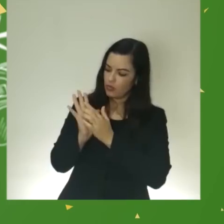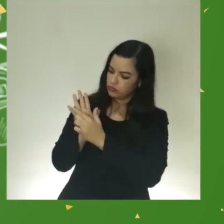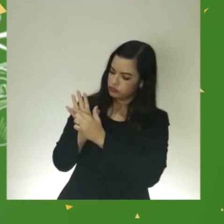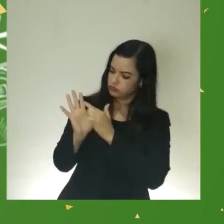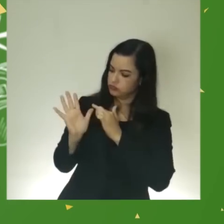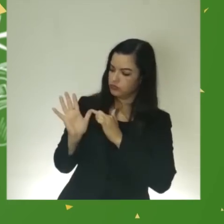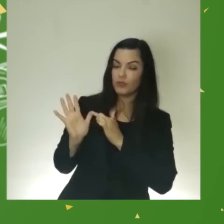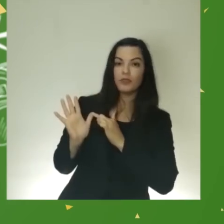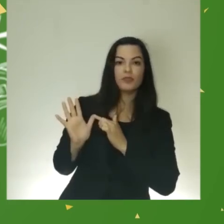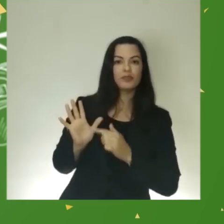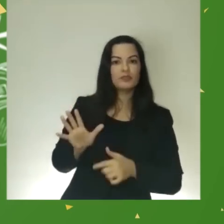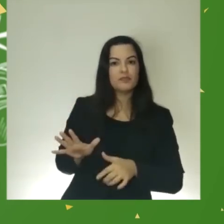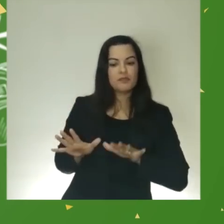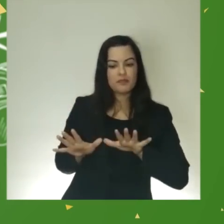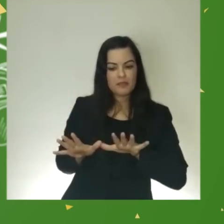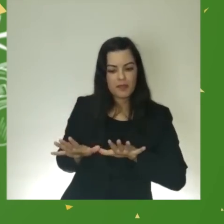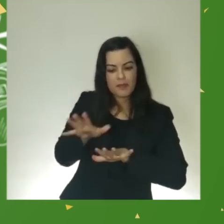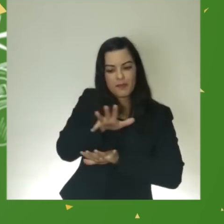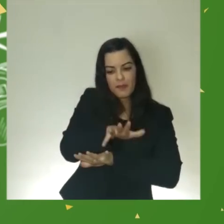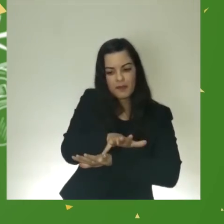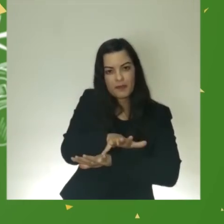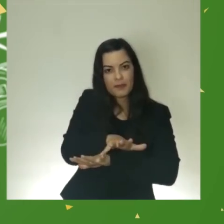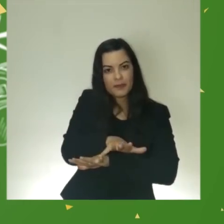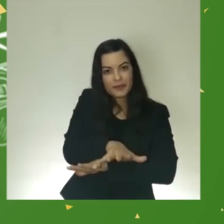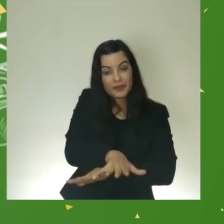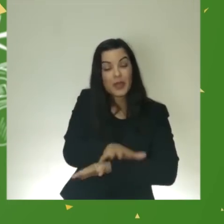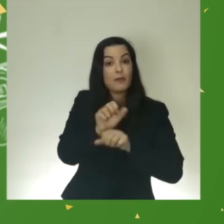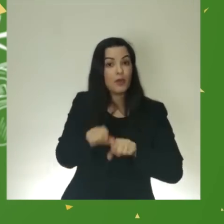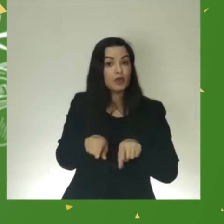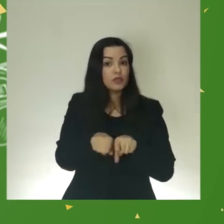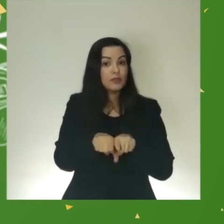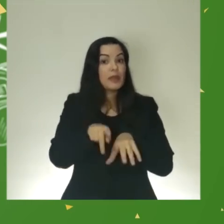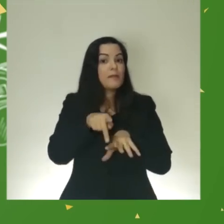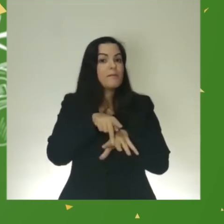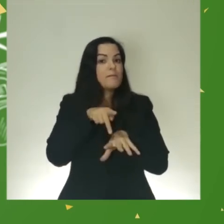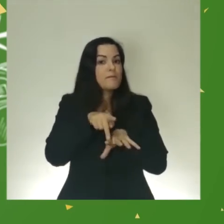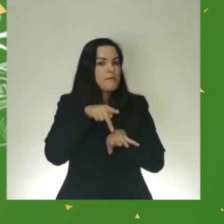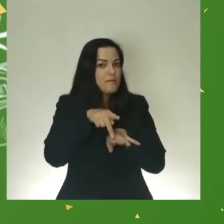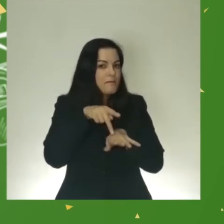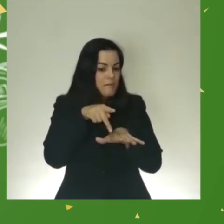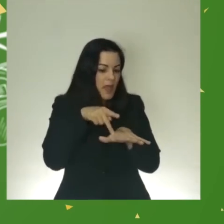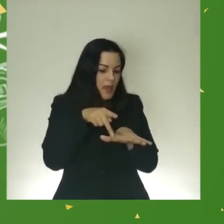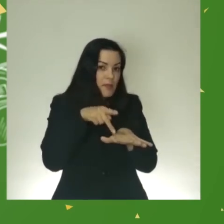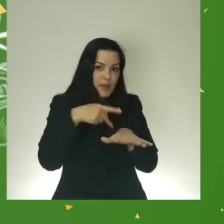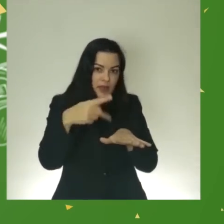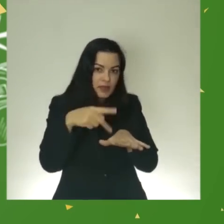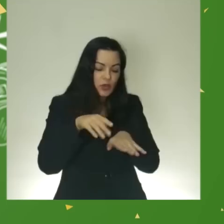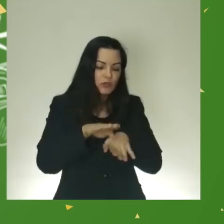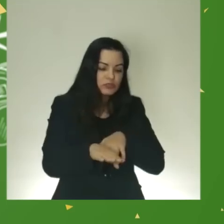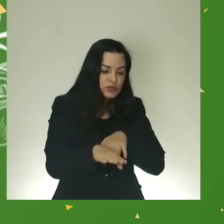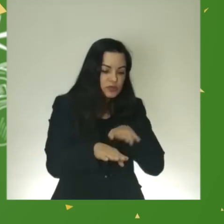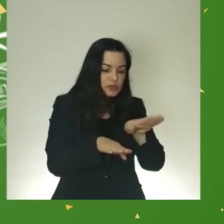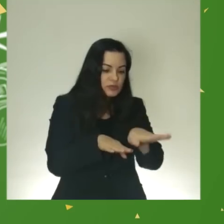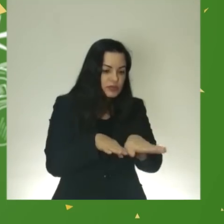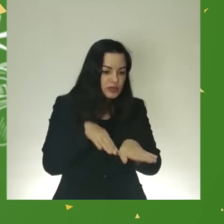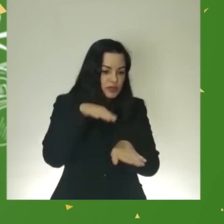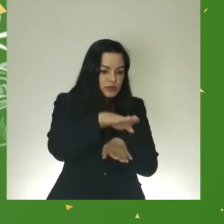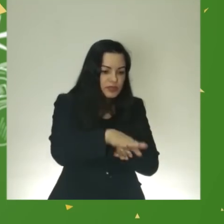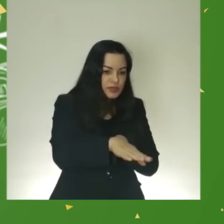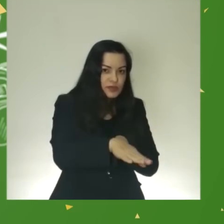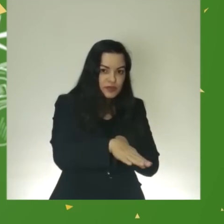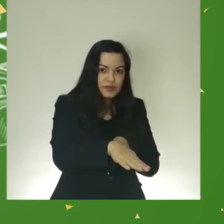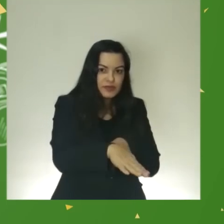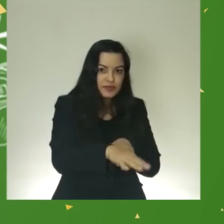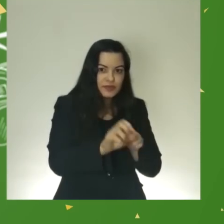Você pode contar passos. Você pode usar várias estratégias para fazer essa medida. Então,